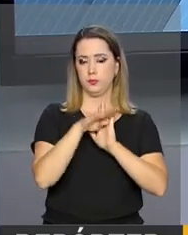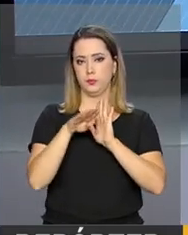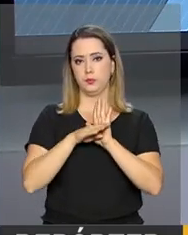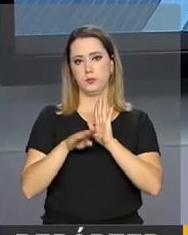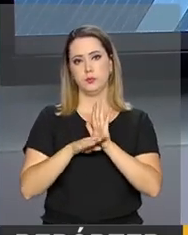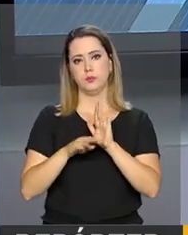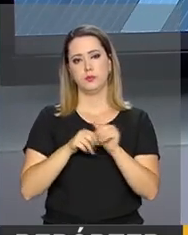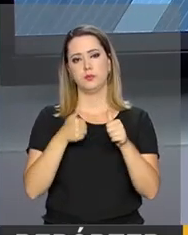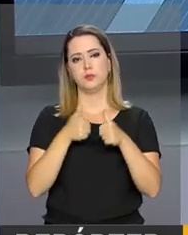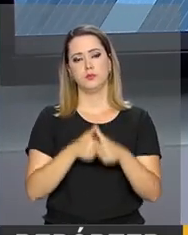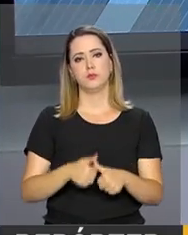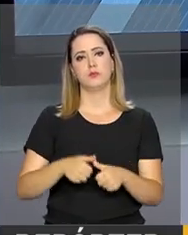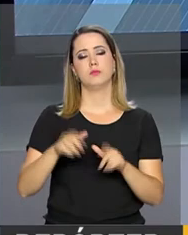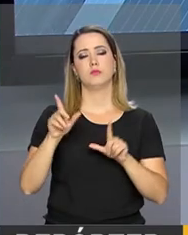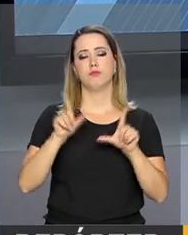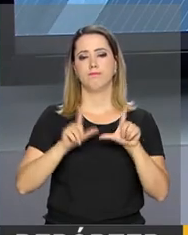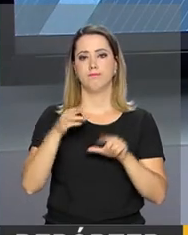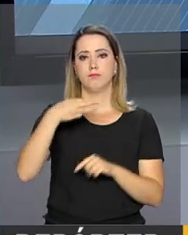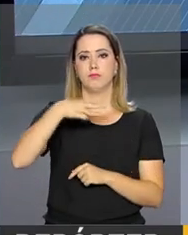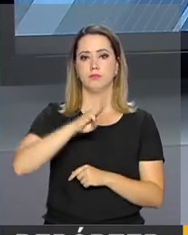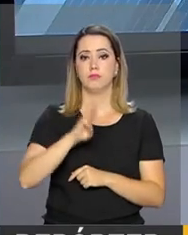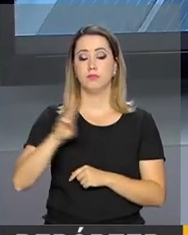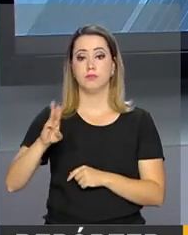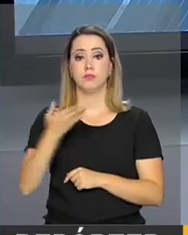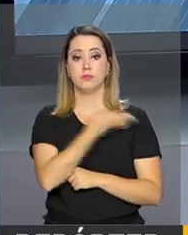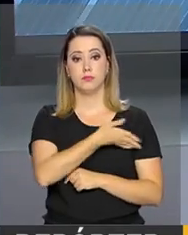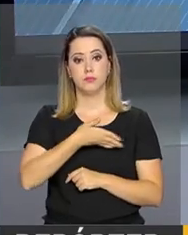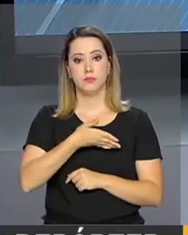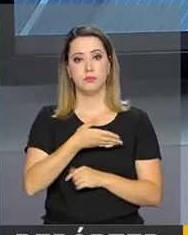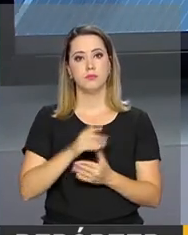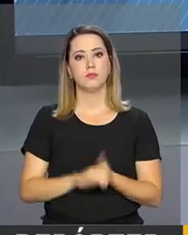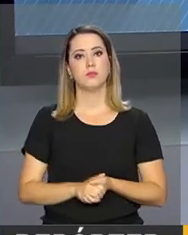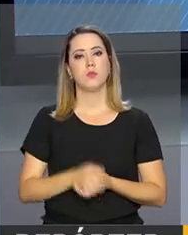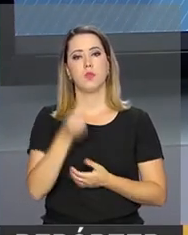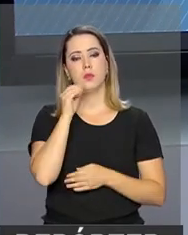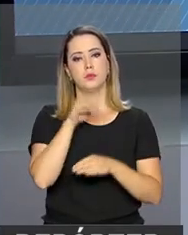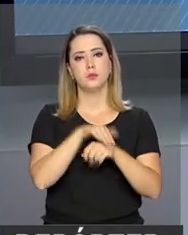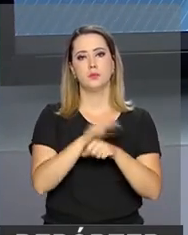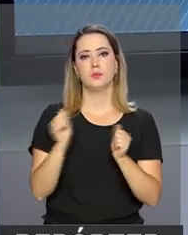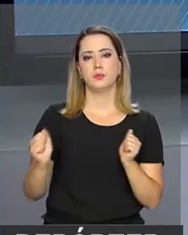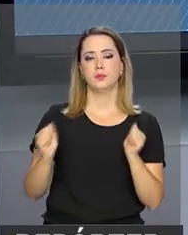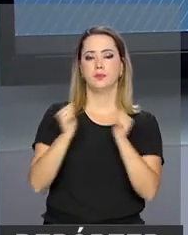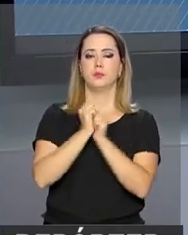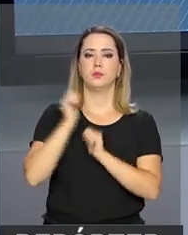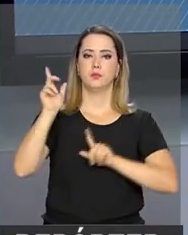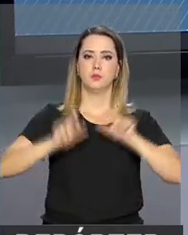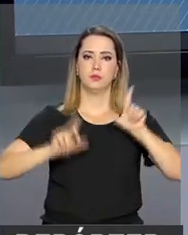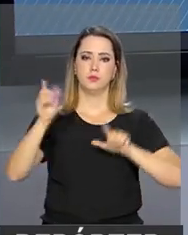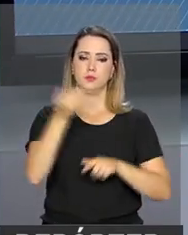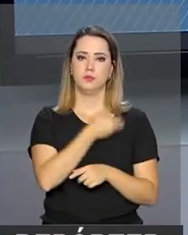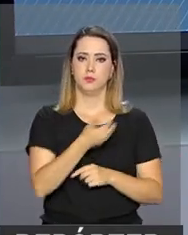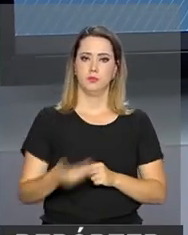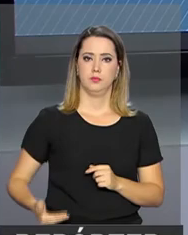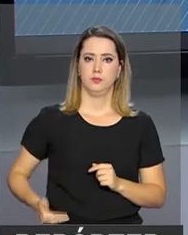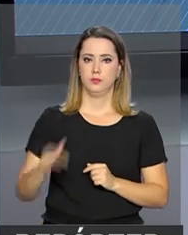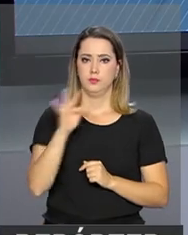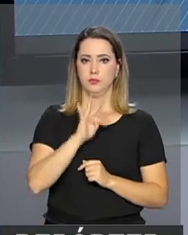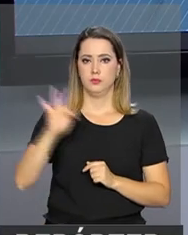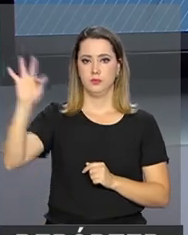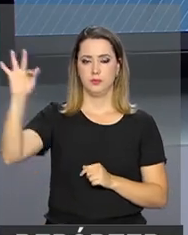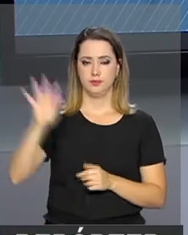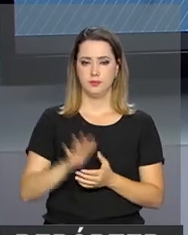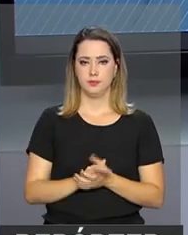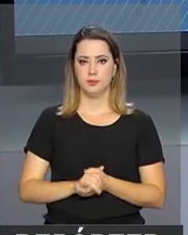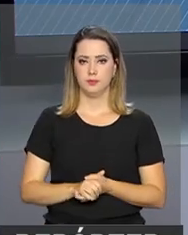YouTube e toda a nossa programação também está na página da NBR. Uma boa noite para você e continue com a gente aqui na NBR, a